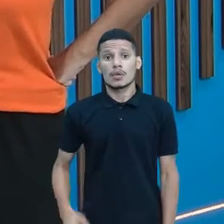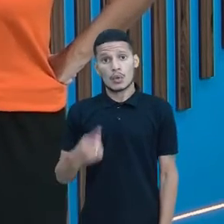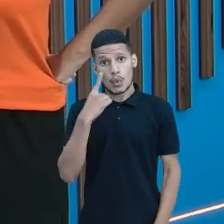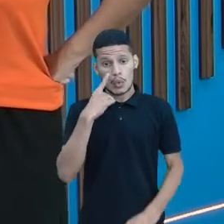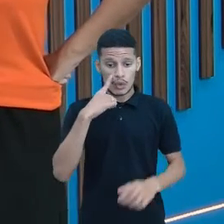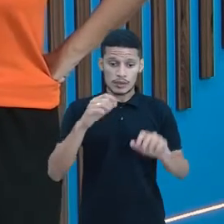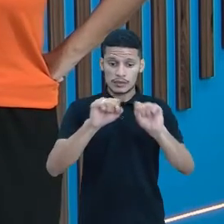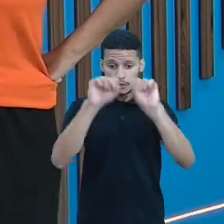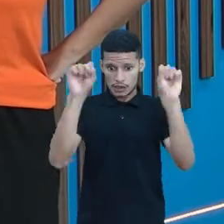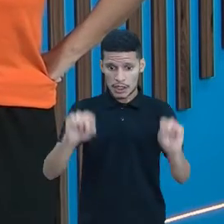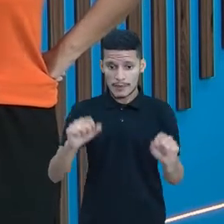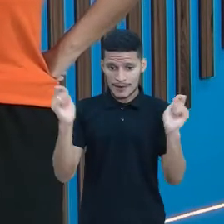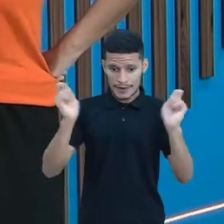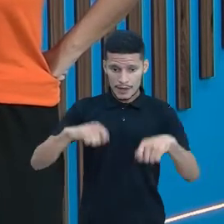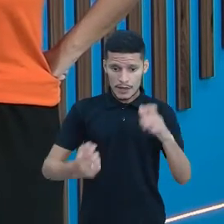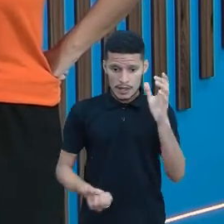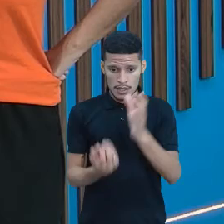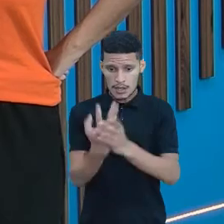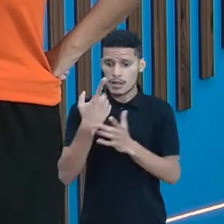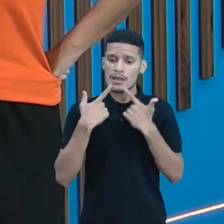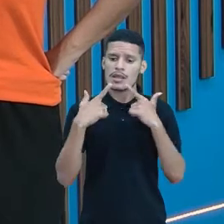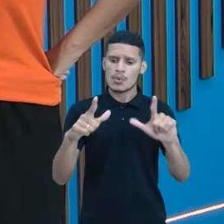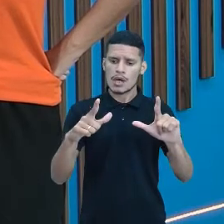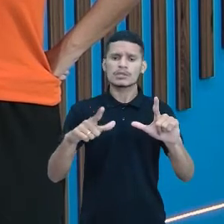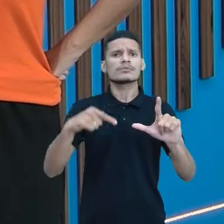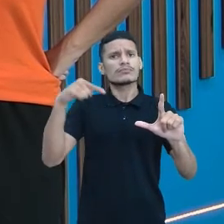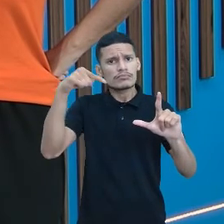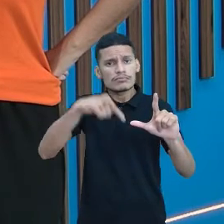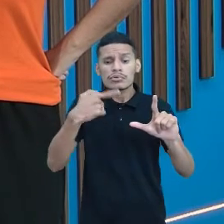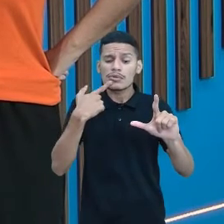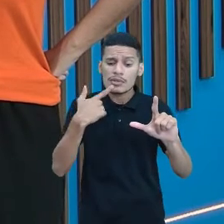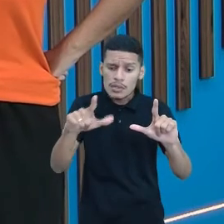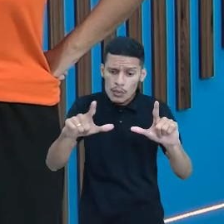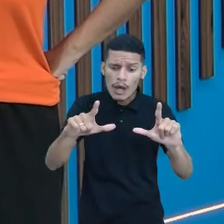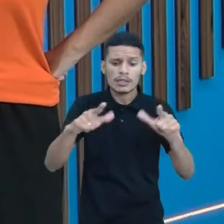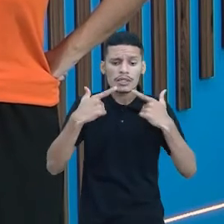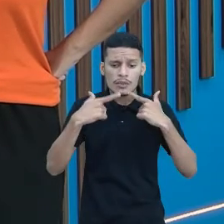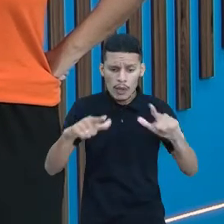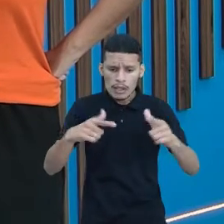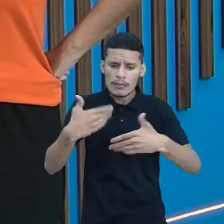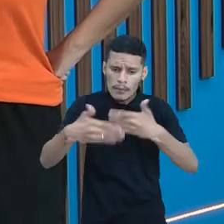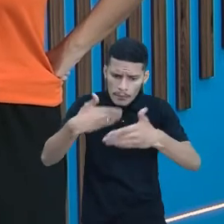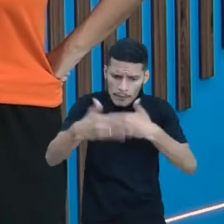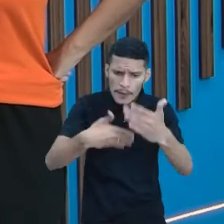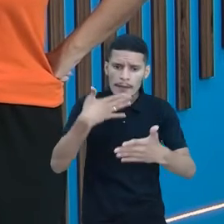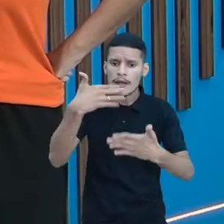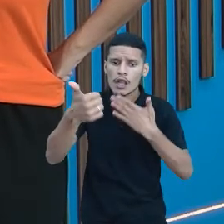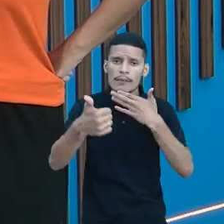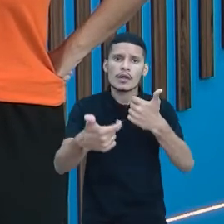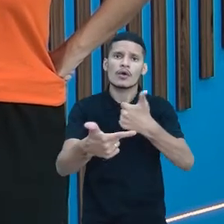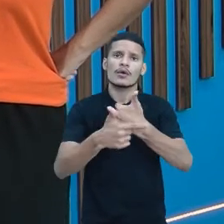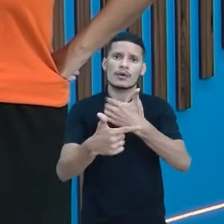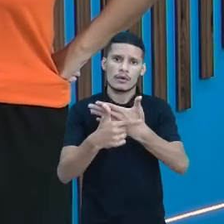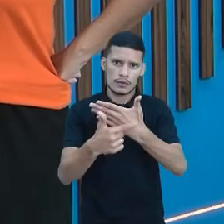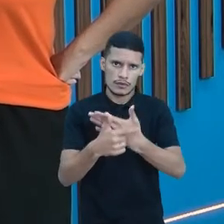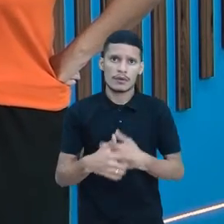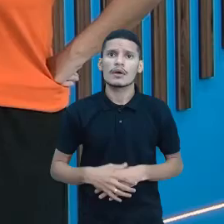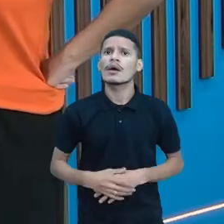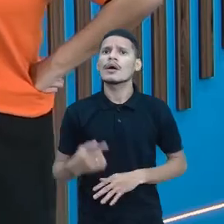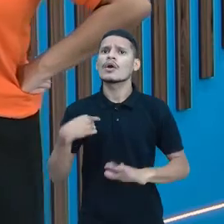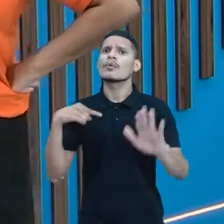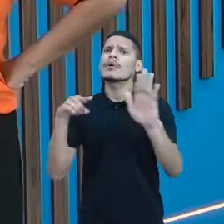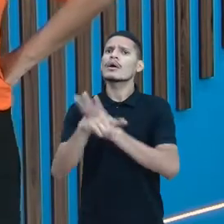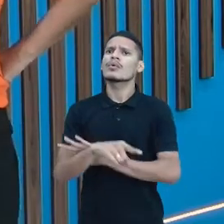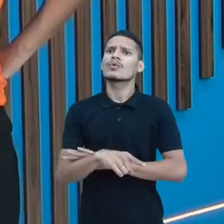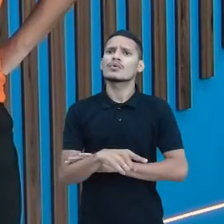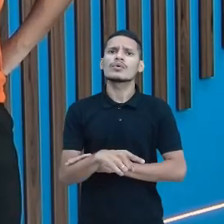software conseguiu desenvolver uma linguagem e, a partir dela, aperfeiçoar as suas funções. Aí eu pergunto,